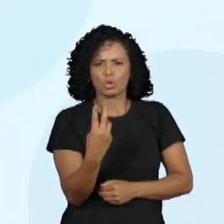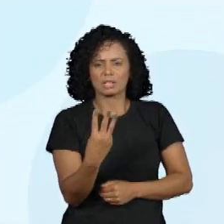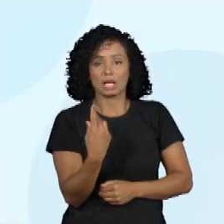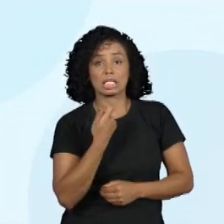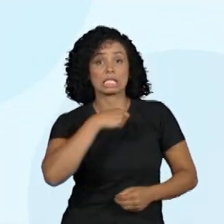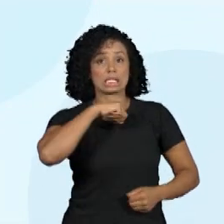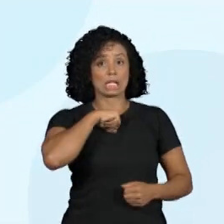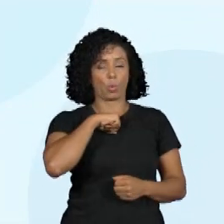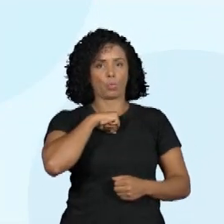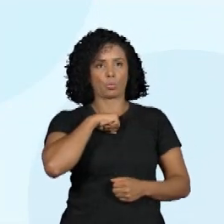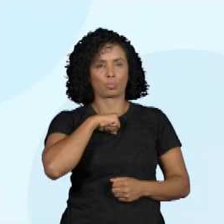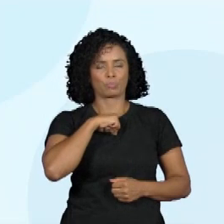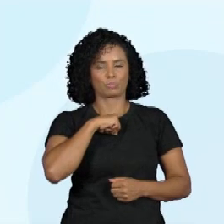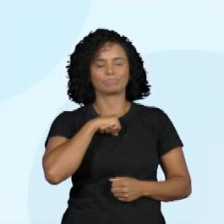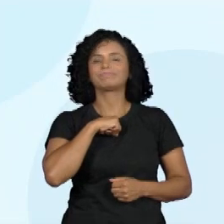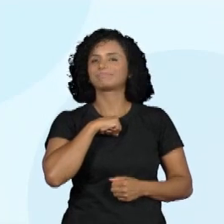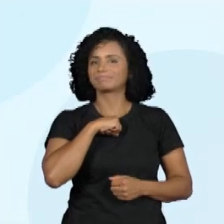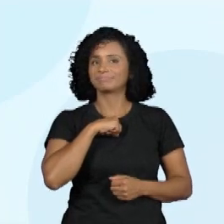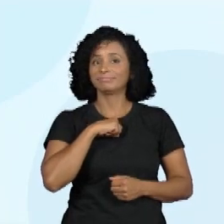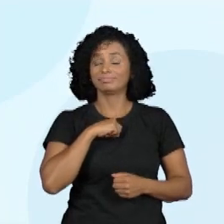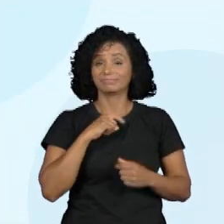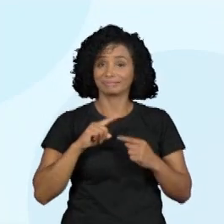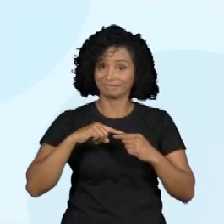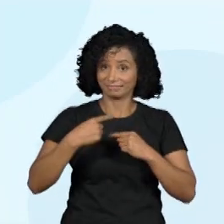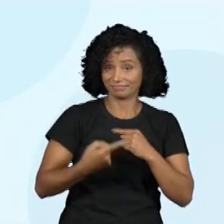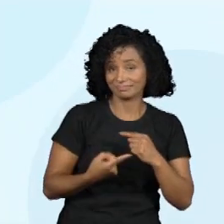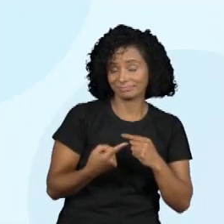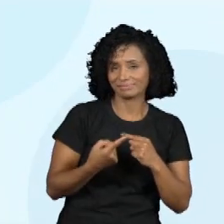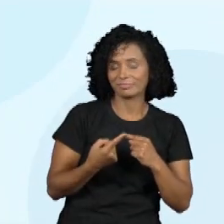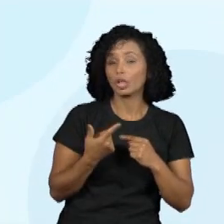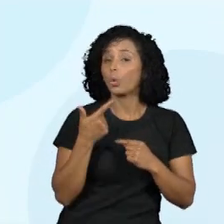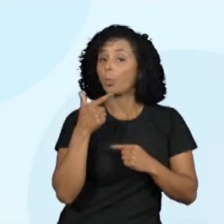perseguidor é o próximo a